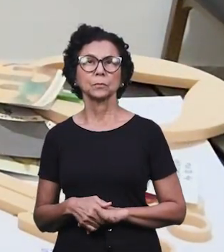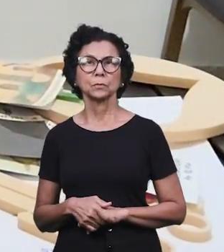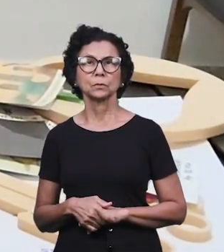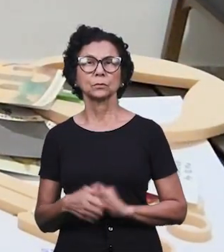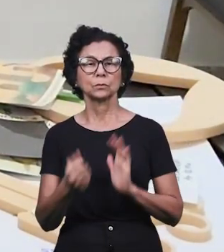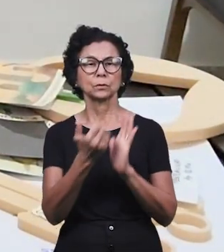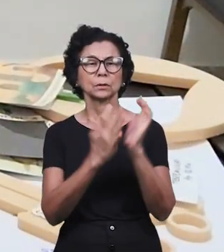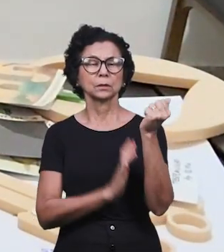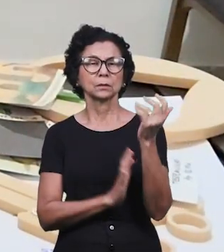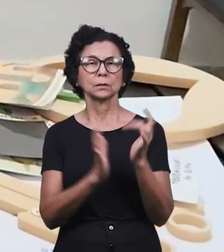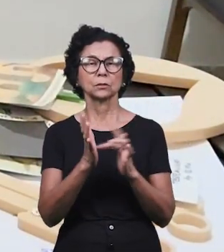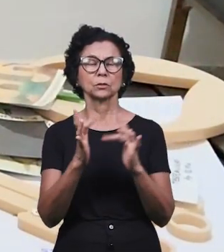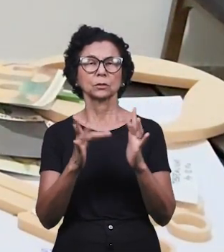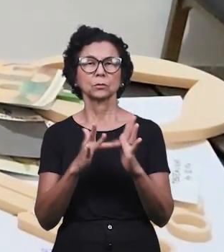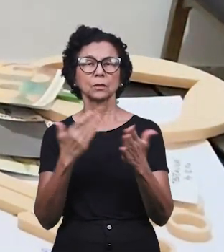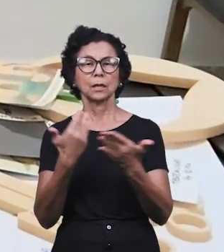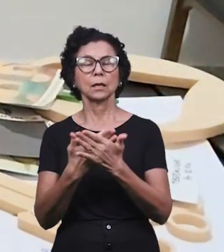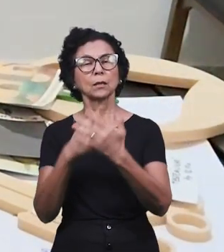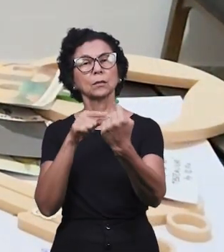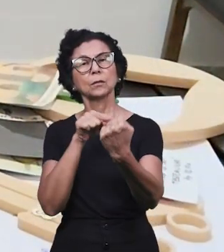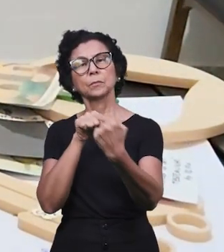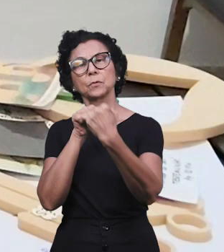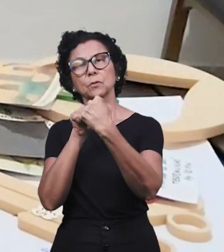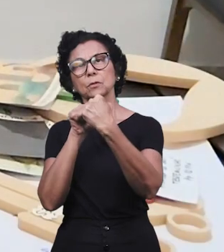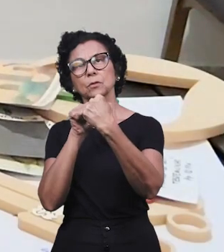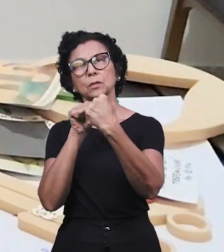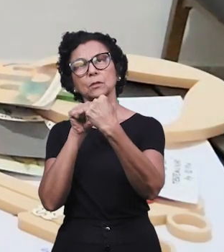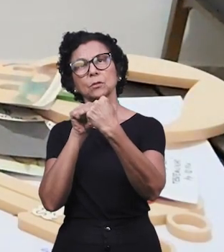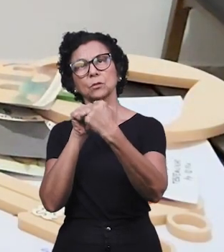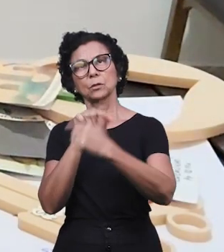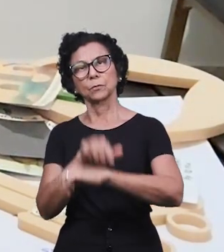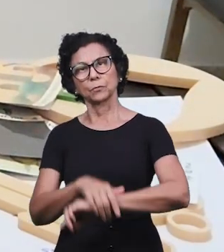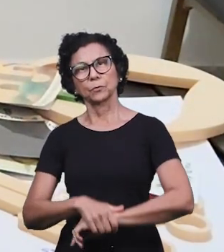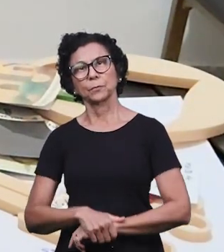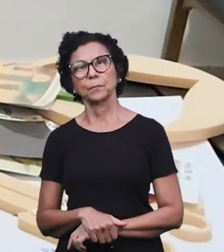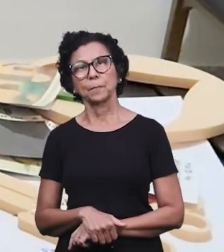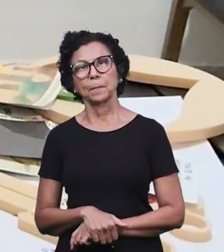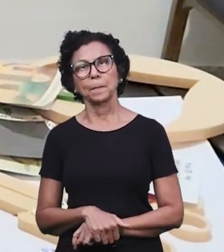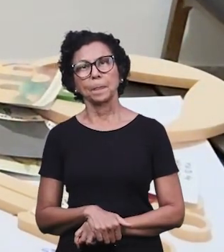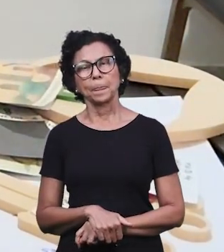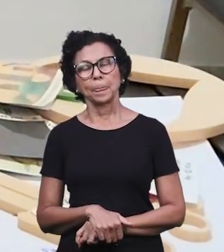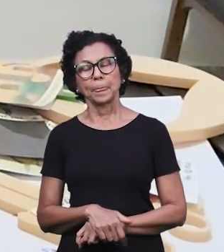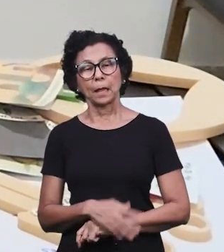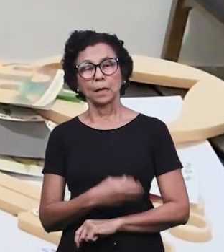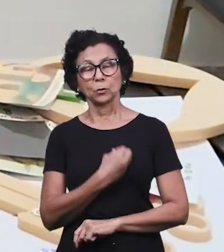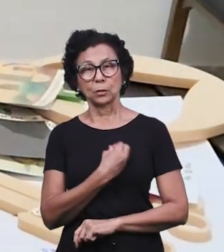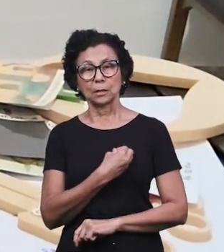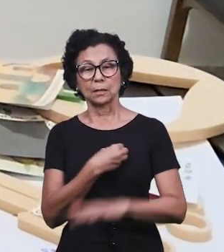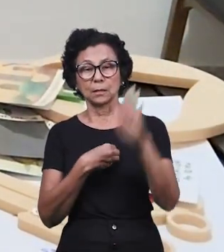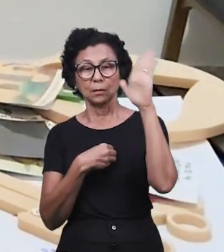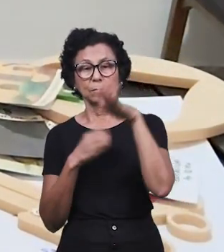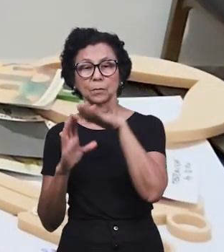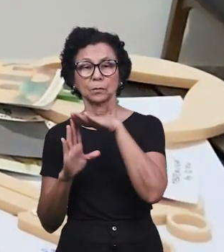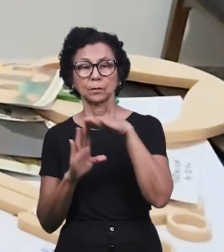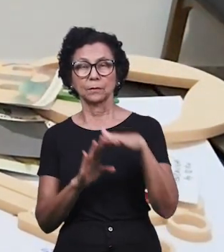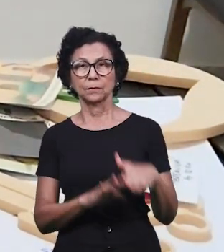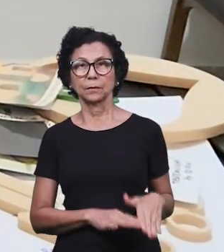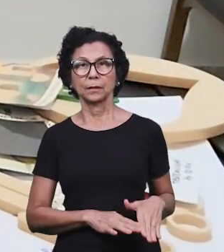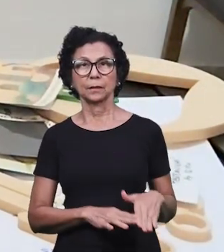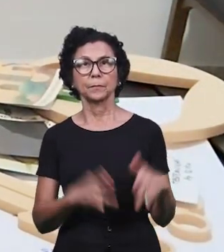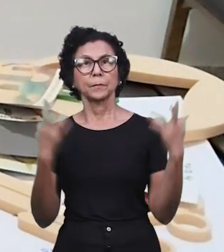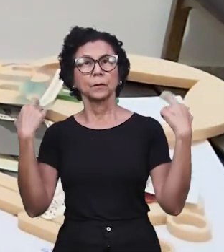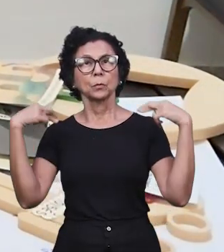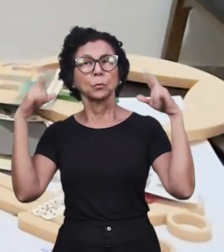aula. O objetivo da aula é mostrar que o sangue é o livramento para as nossas vidas. O